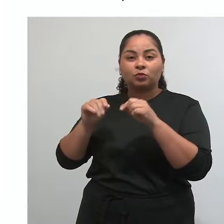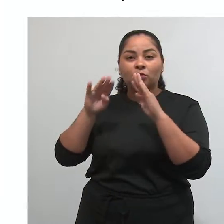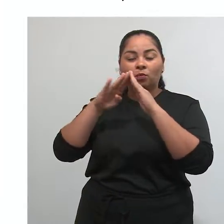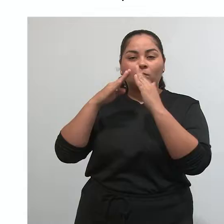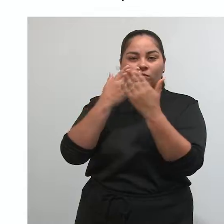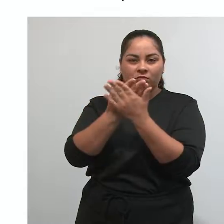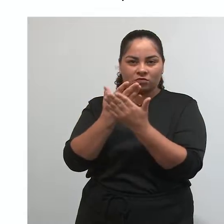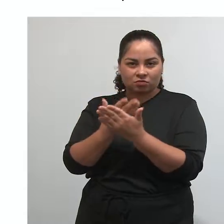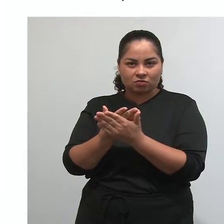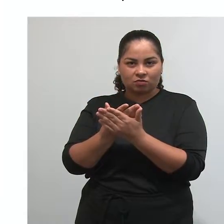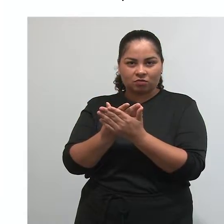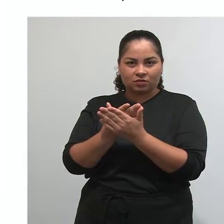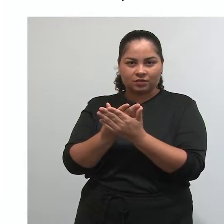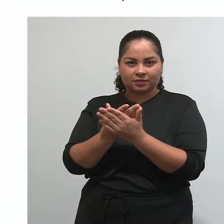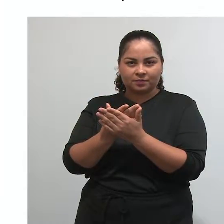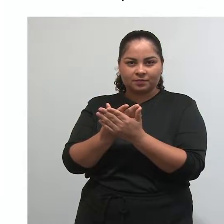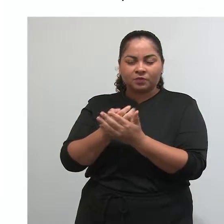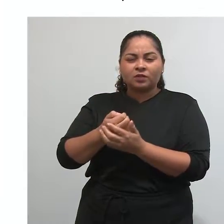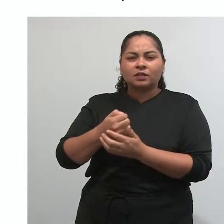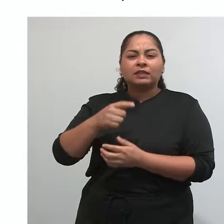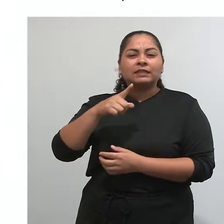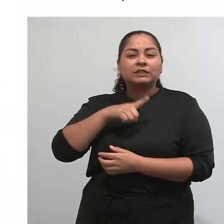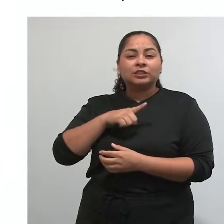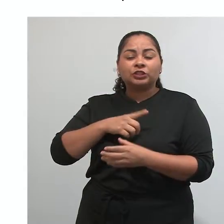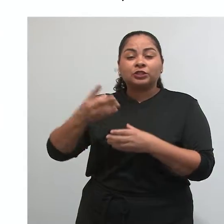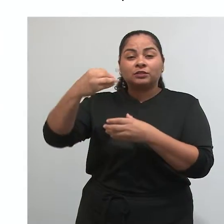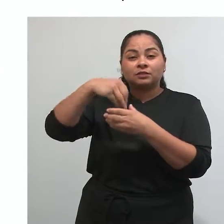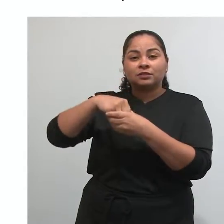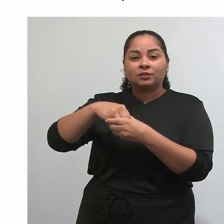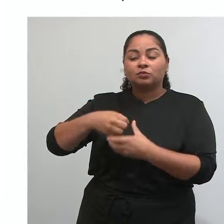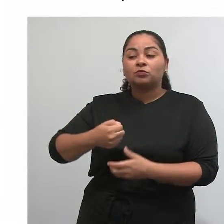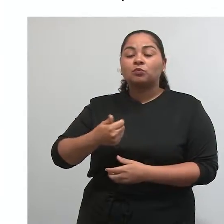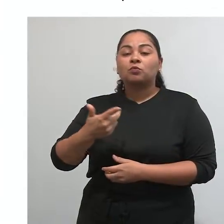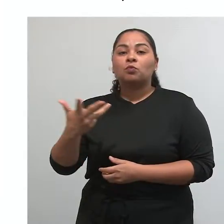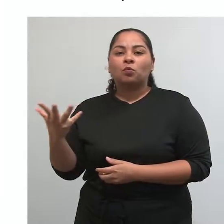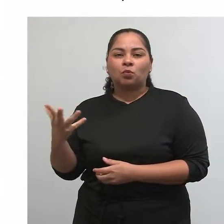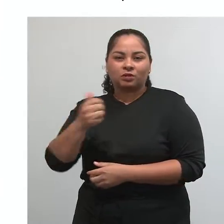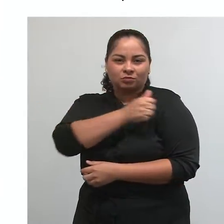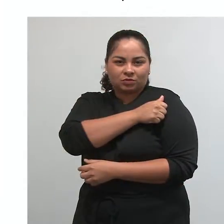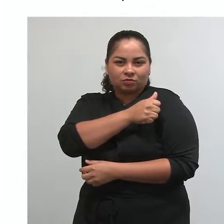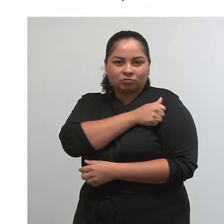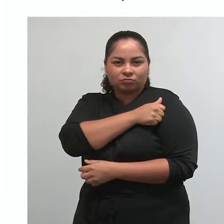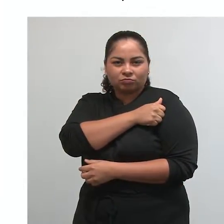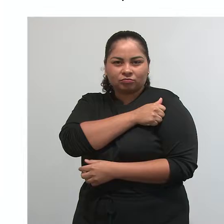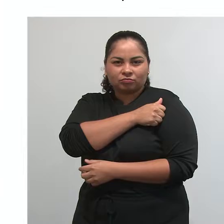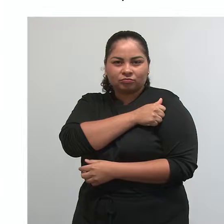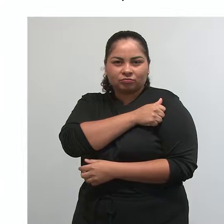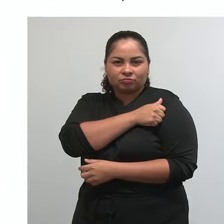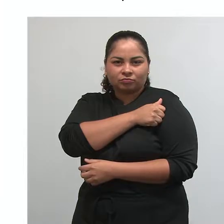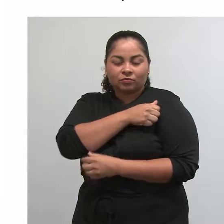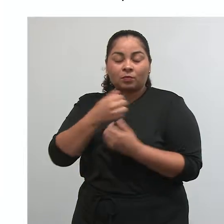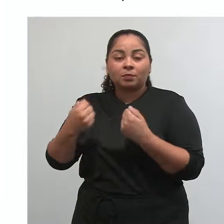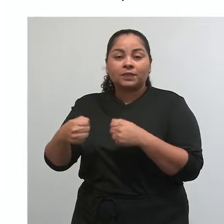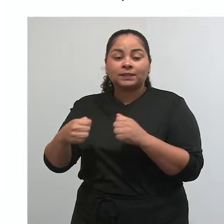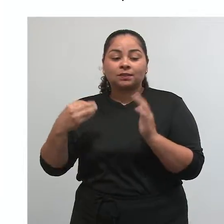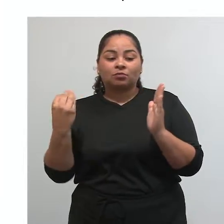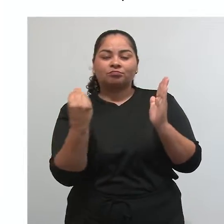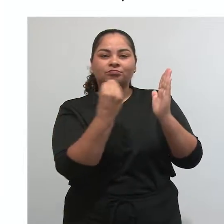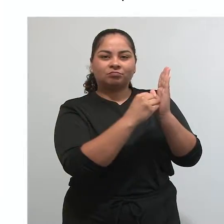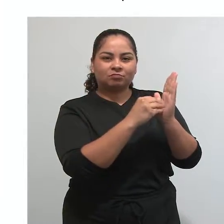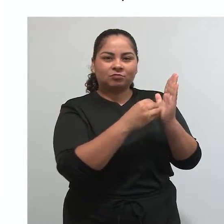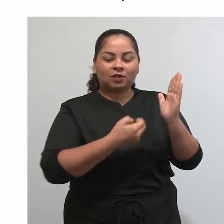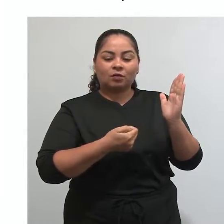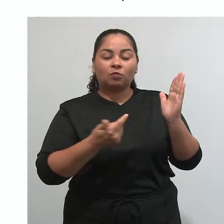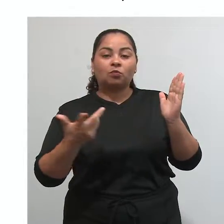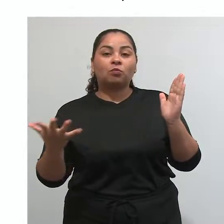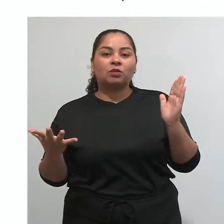escola, quantos alunos ali aproximadamente vão participar da atividade? Se você escolher uma ONG,